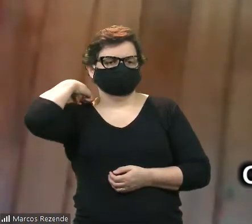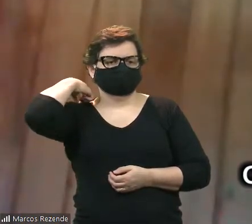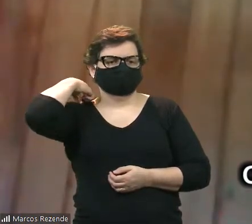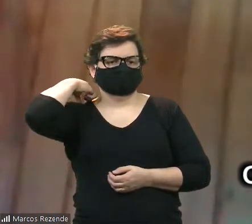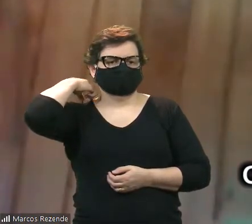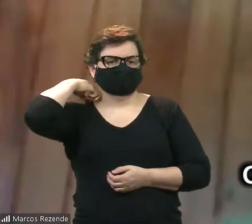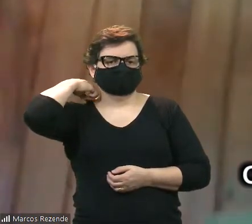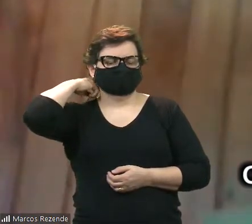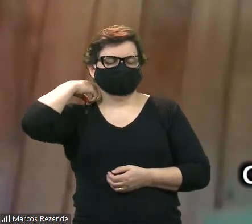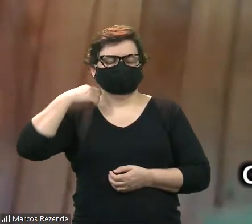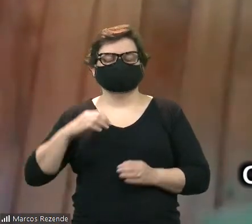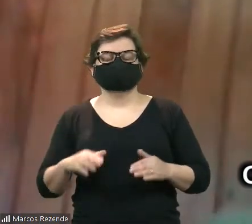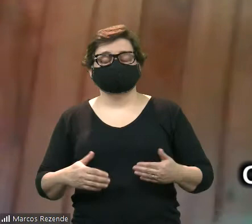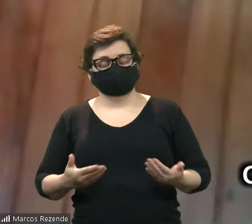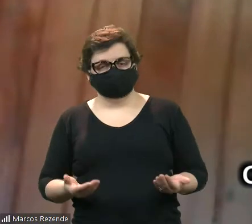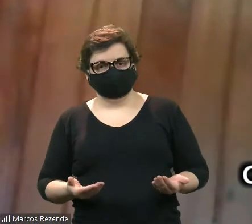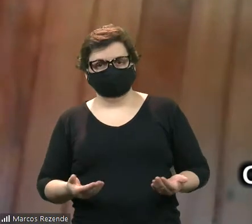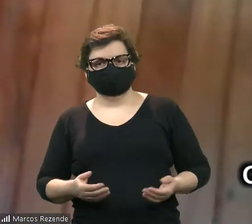Então, o encaminhamento.